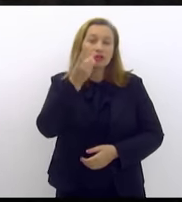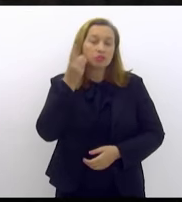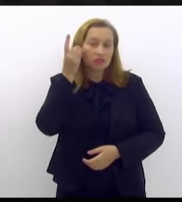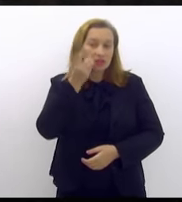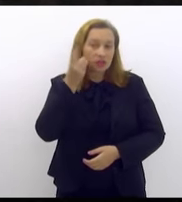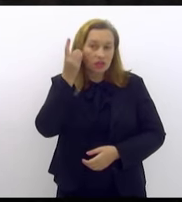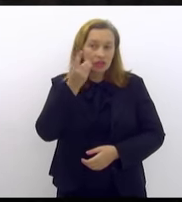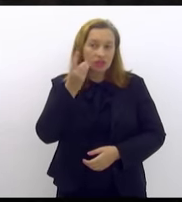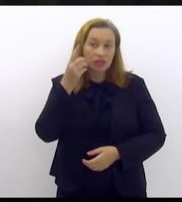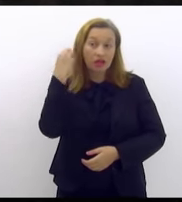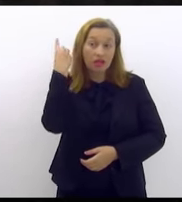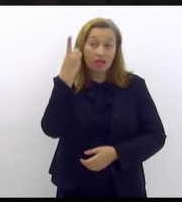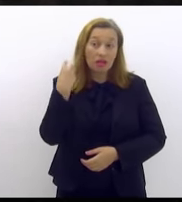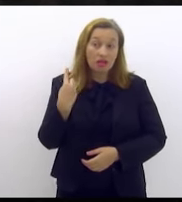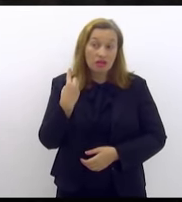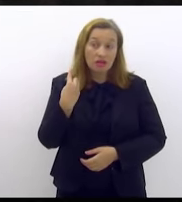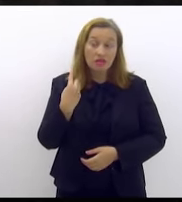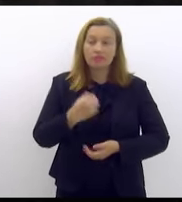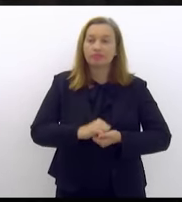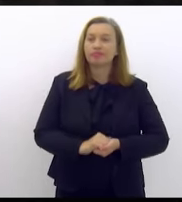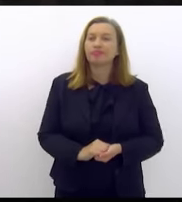deputada Dani Monteiro,